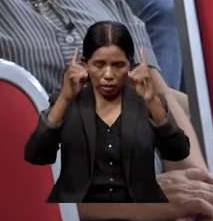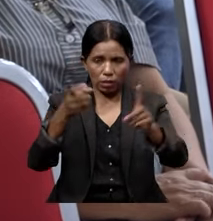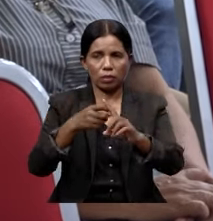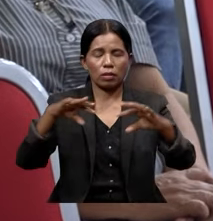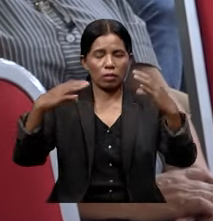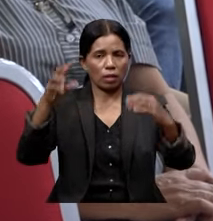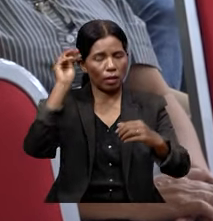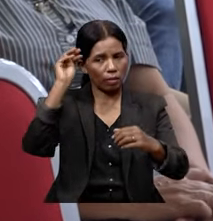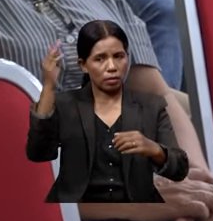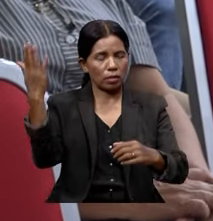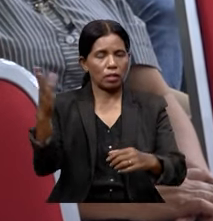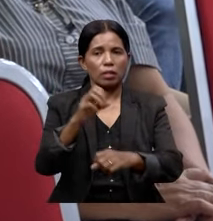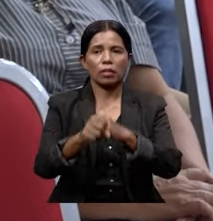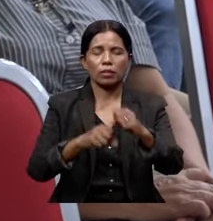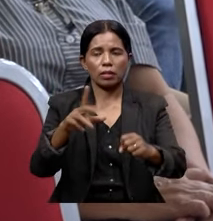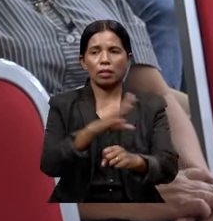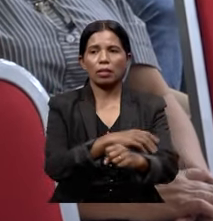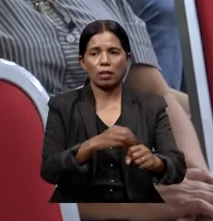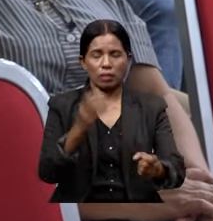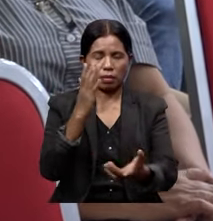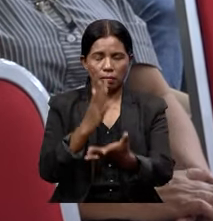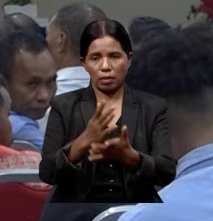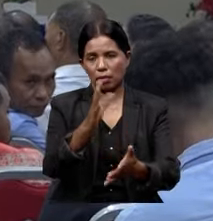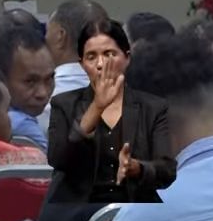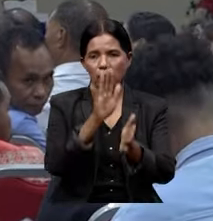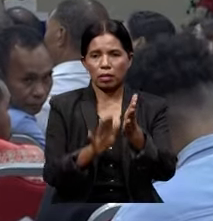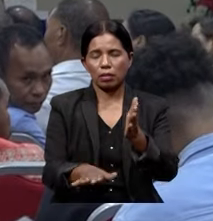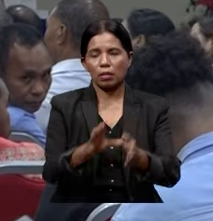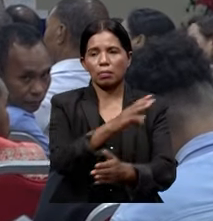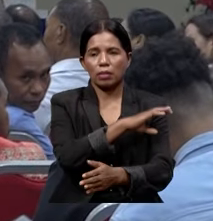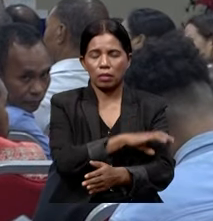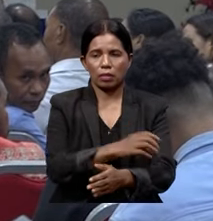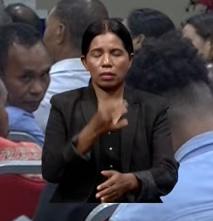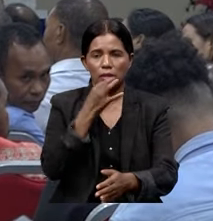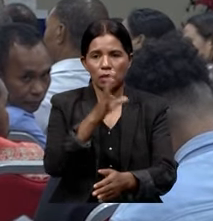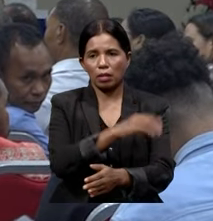Conselho Ministro e área social, liu ato combate redução em segurança